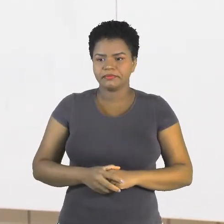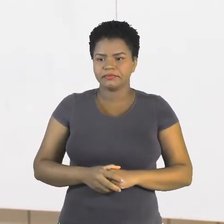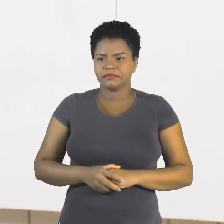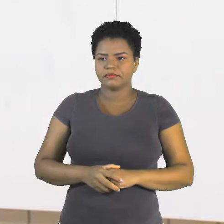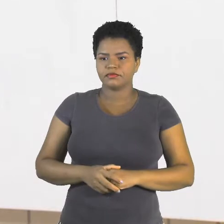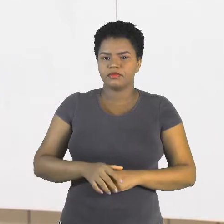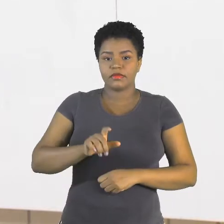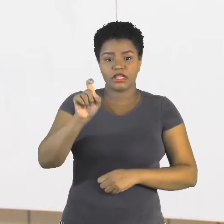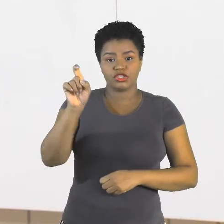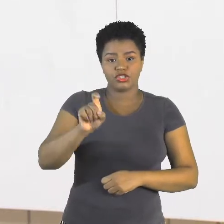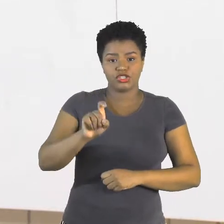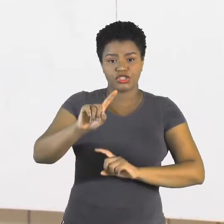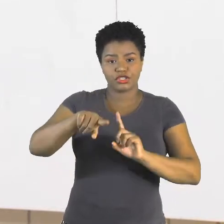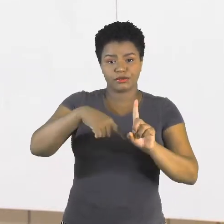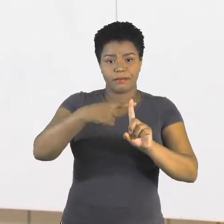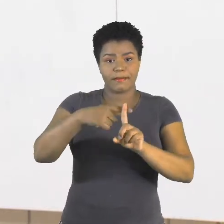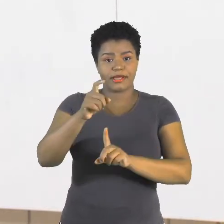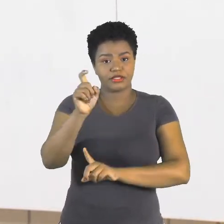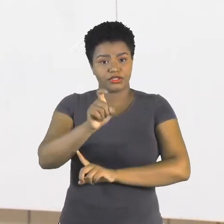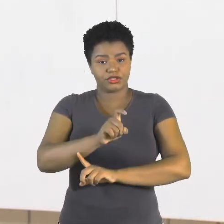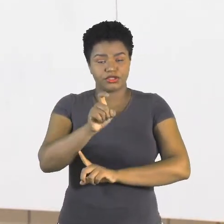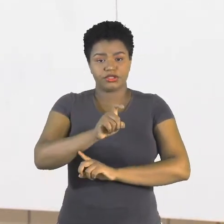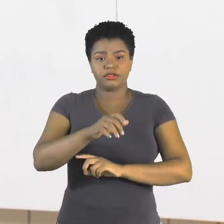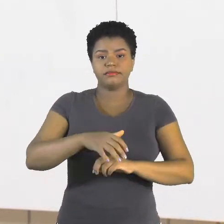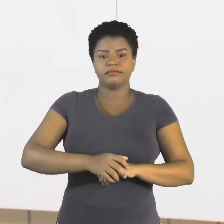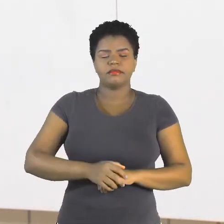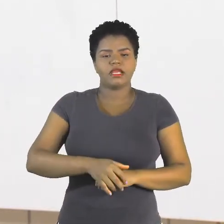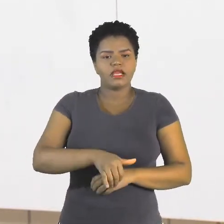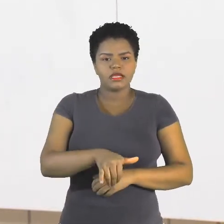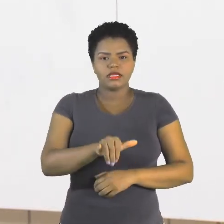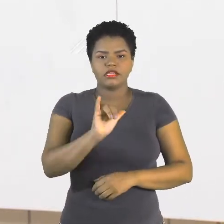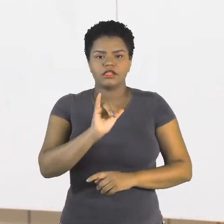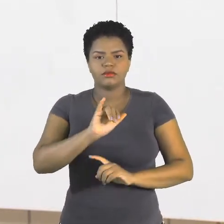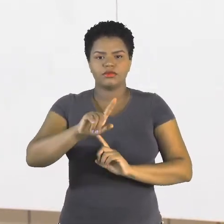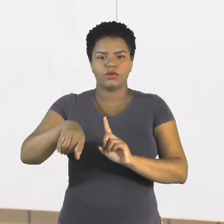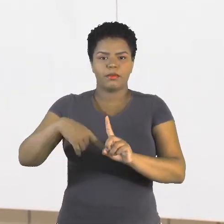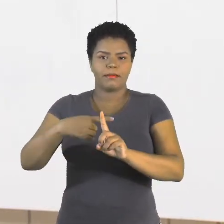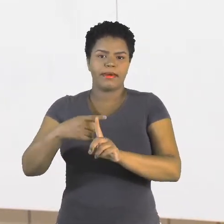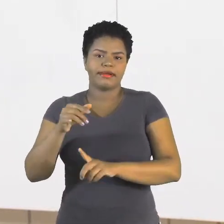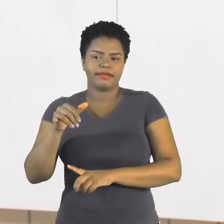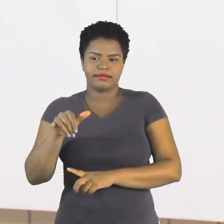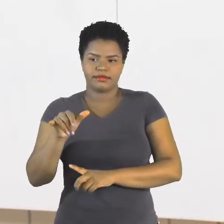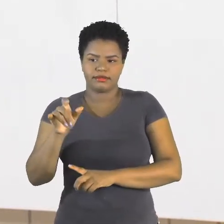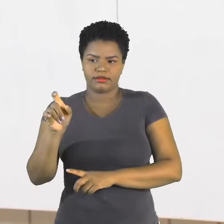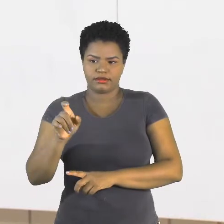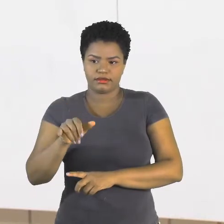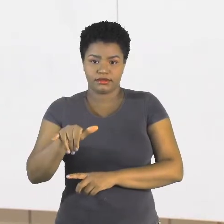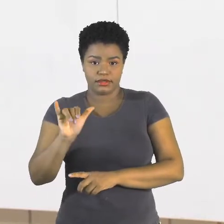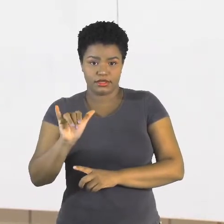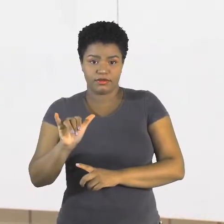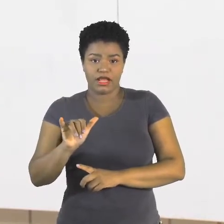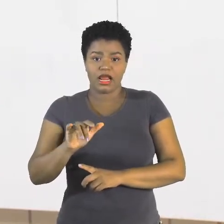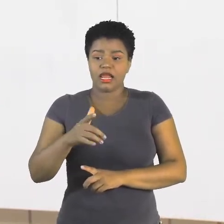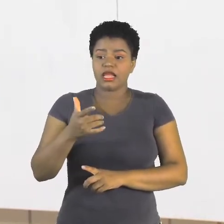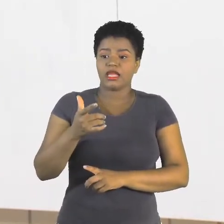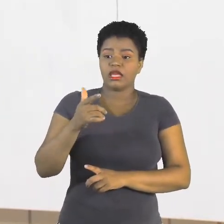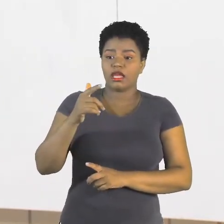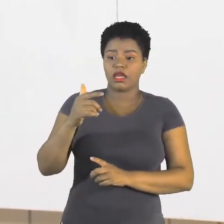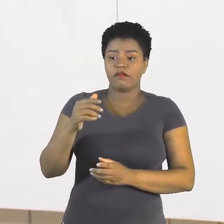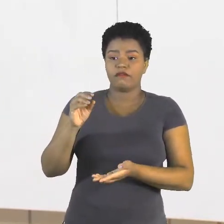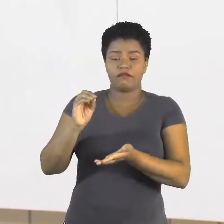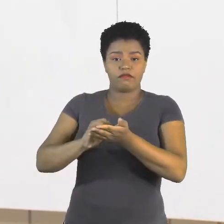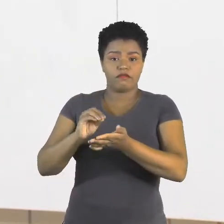somar x com x, y com y. Quem não tem y com quem não tem y, tá?